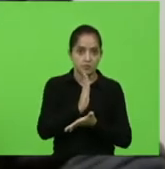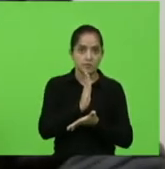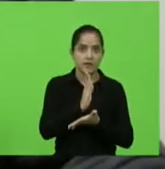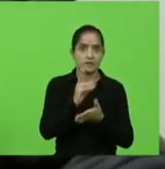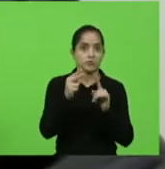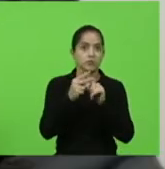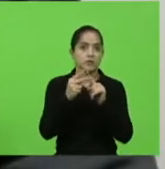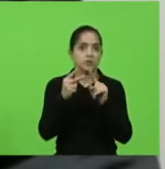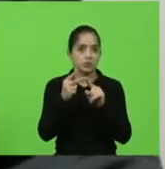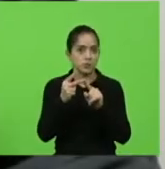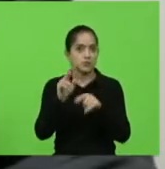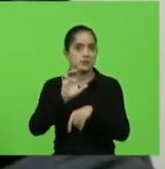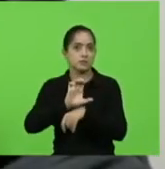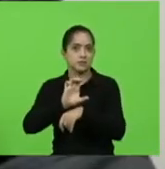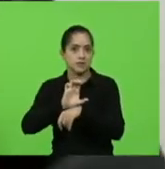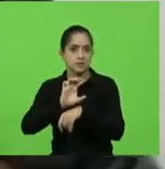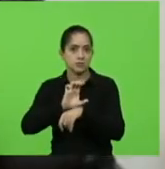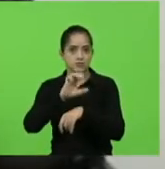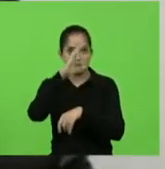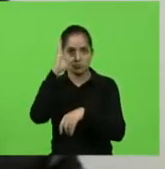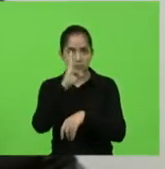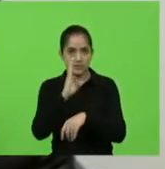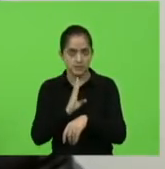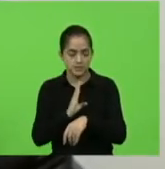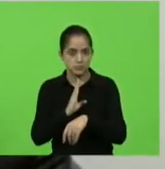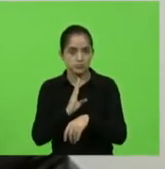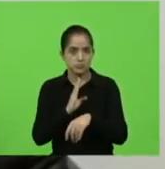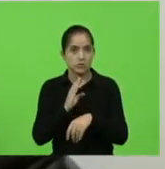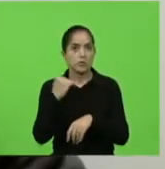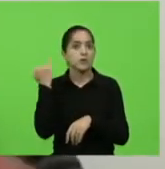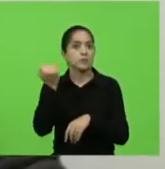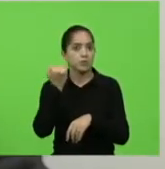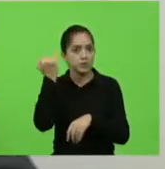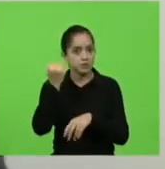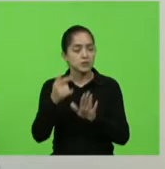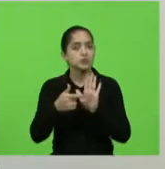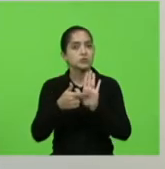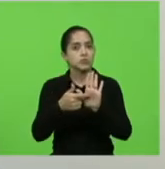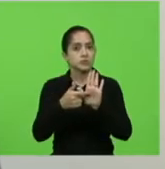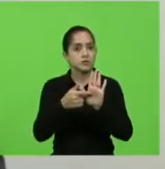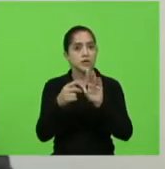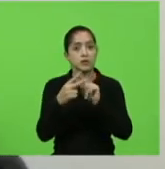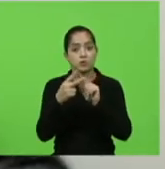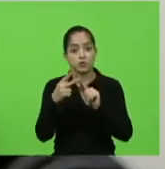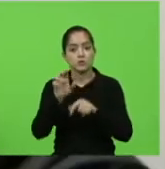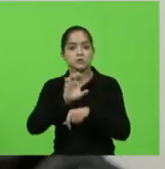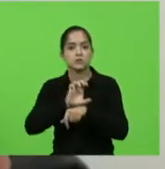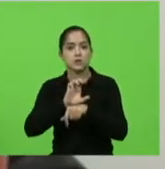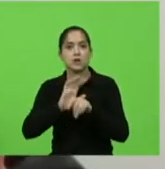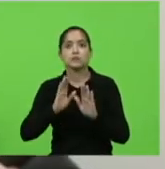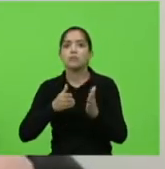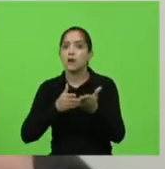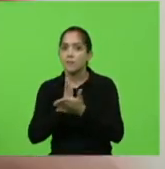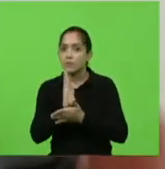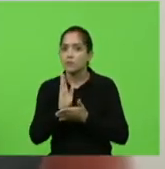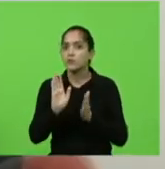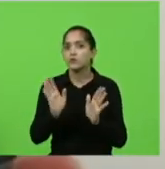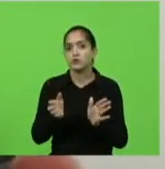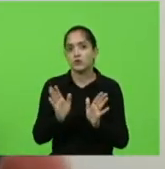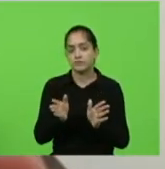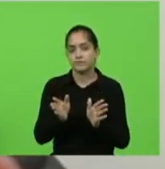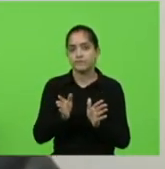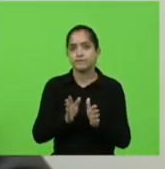dois estados brasileiros, e isso é importante realçar. São dois estados brasileiros que ela já aprovou